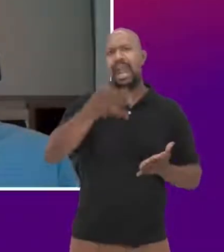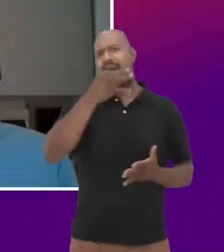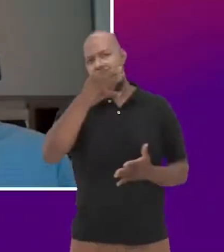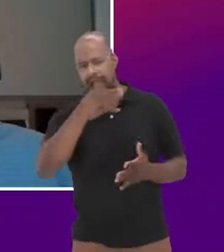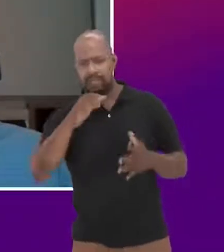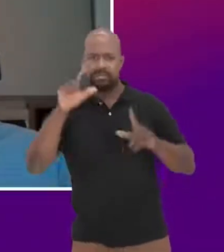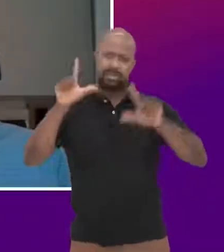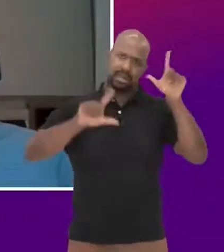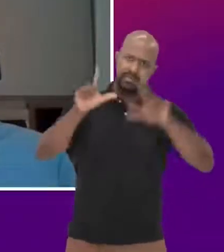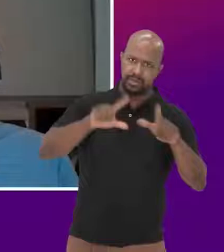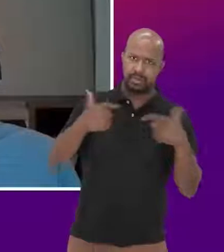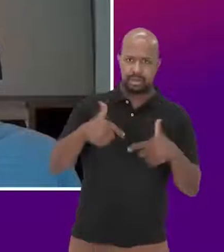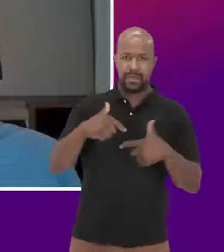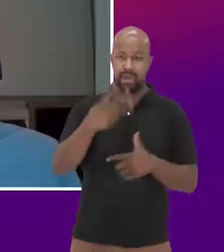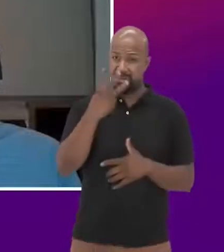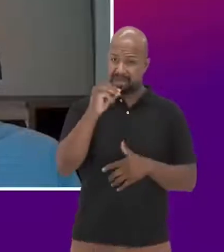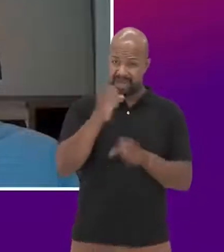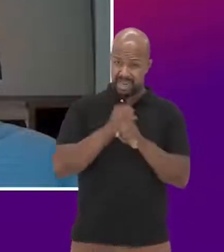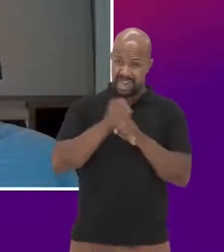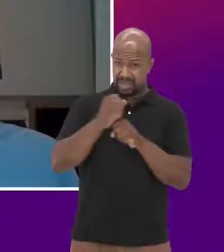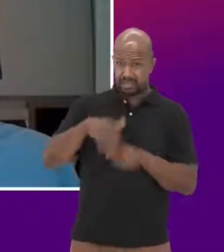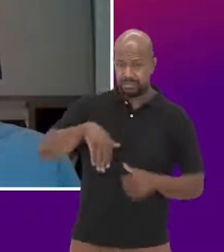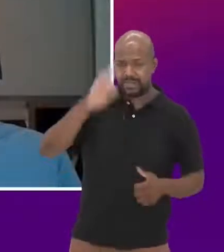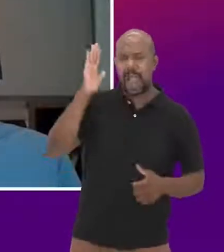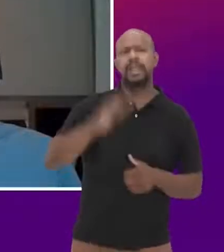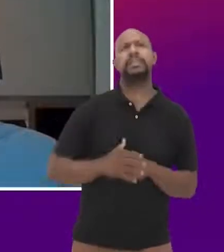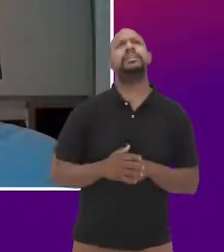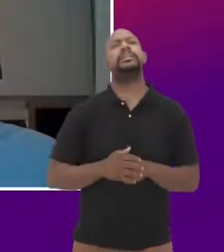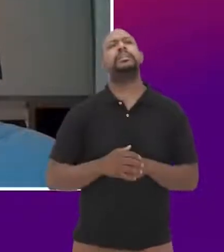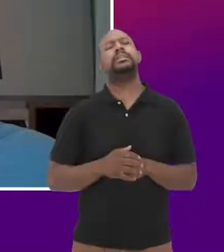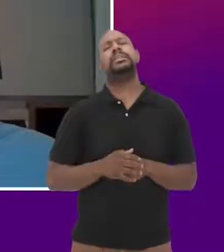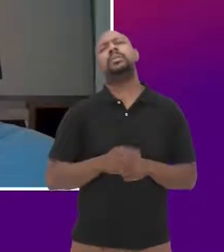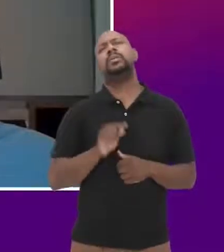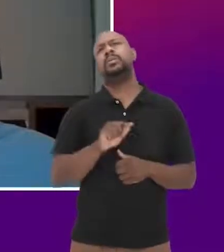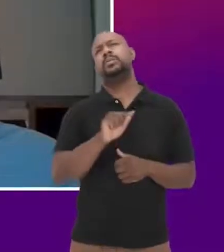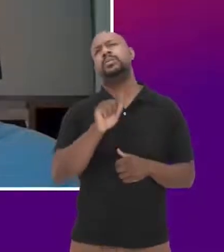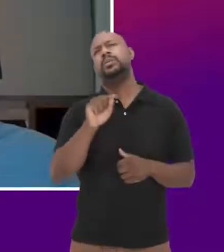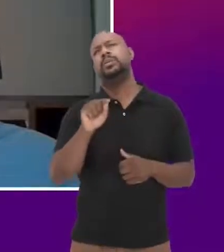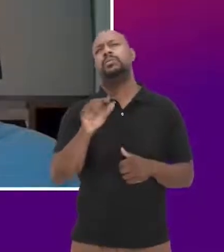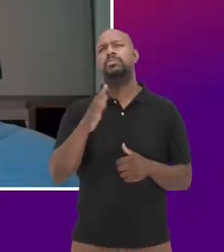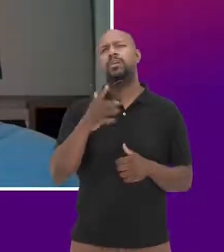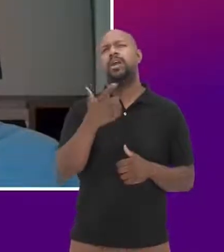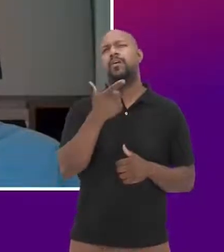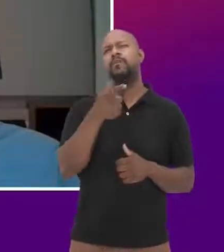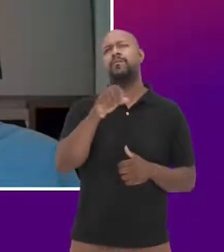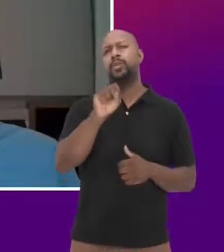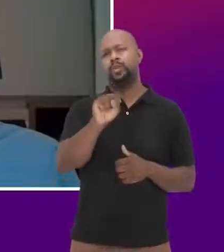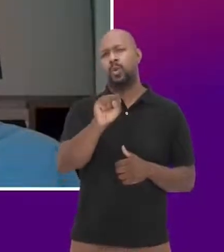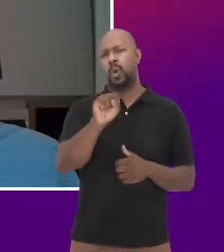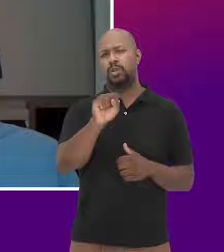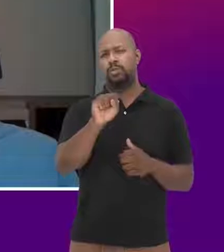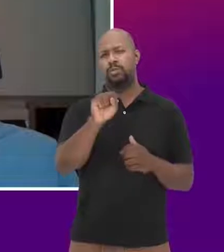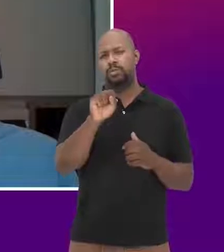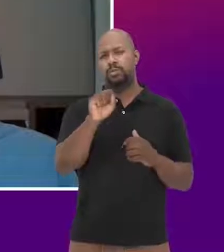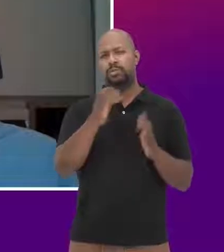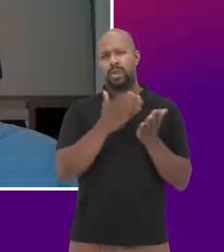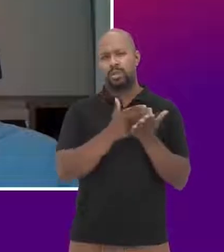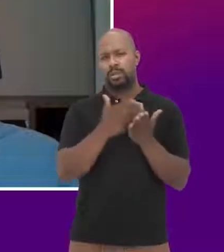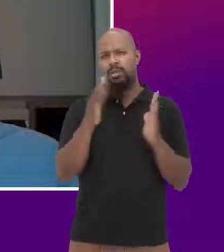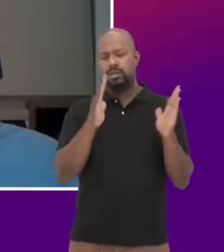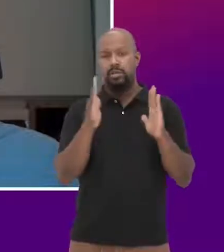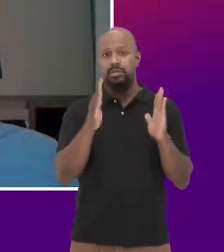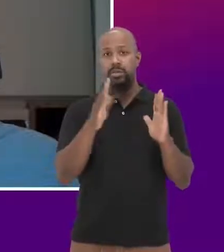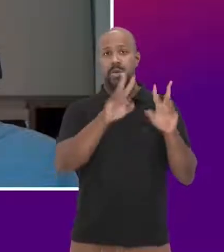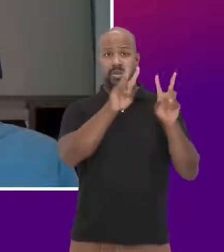eu faço há mais de 30 anos, nos primeiros 28 desses 30 anos, os